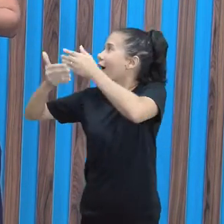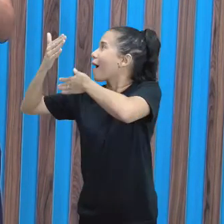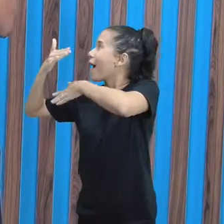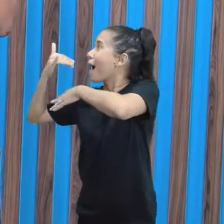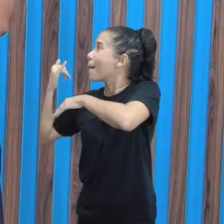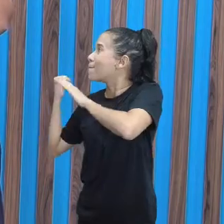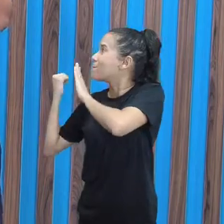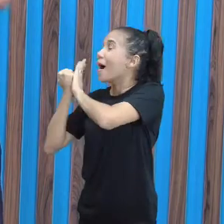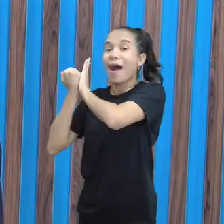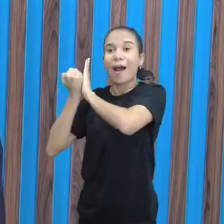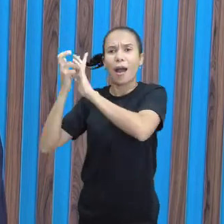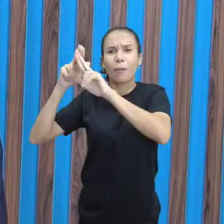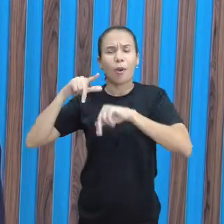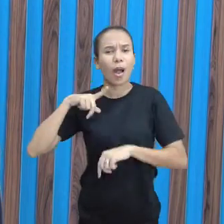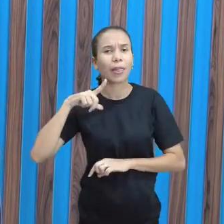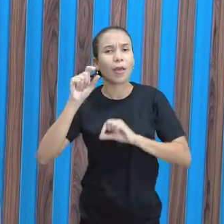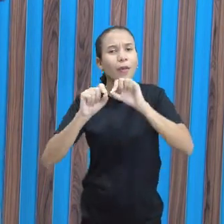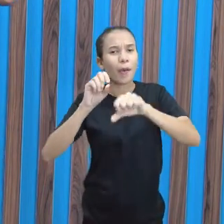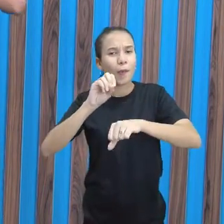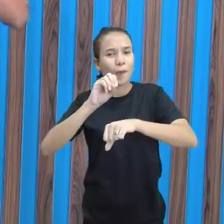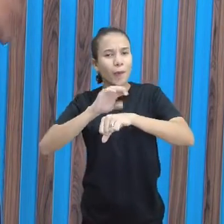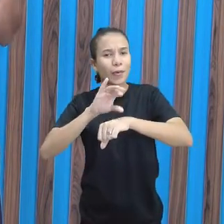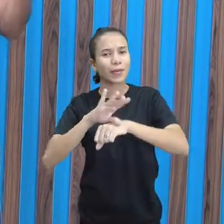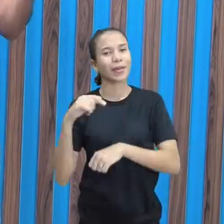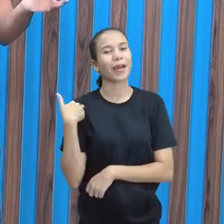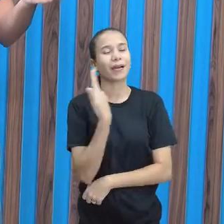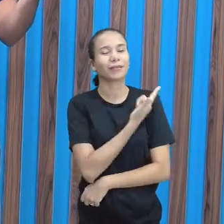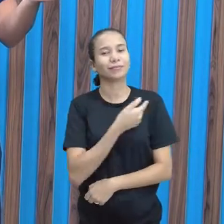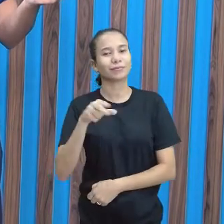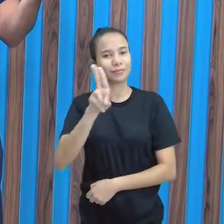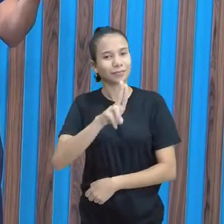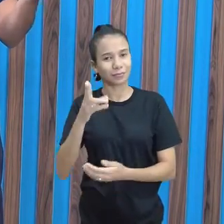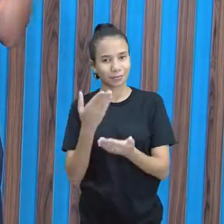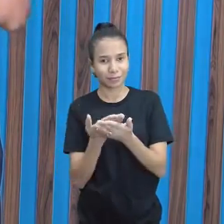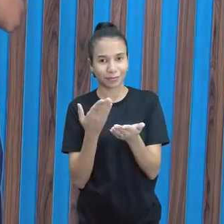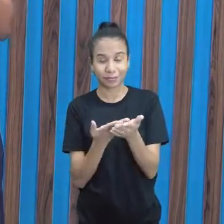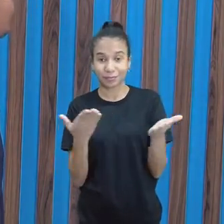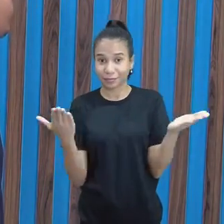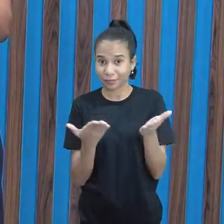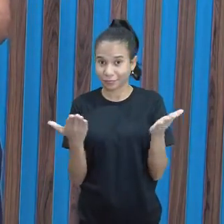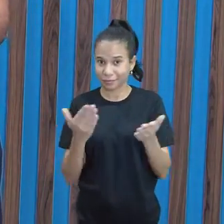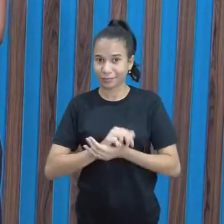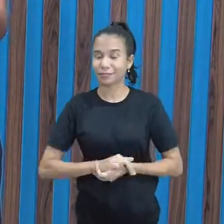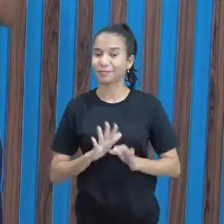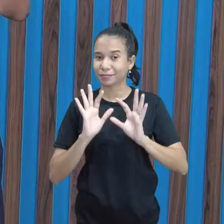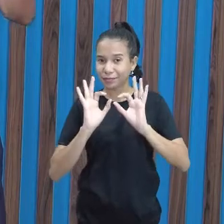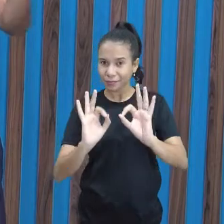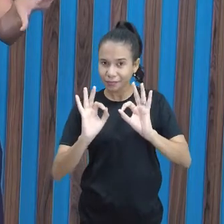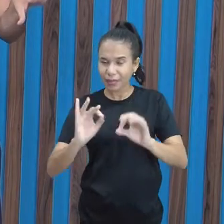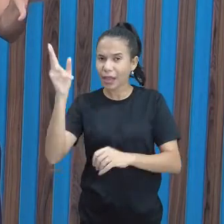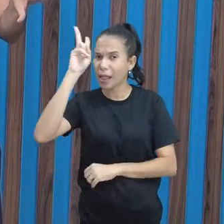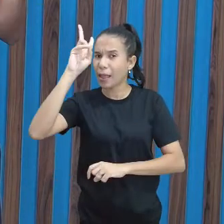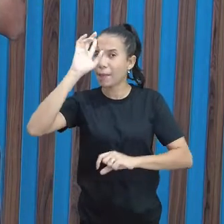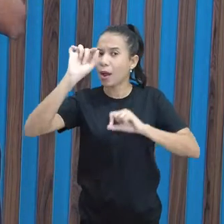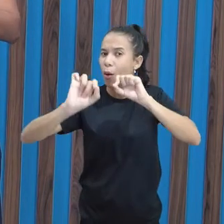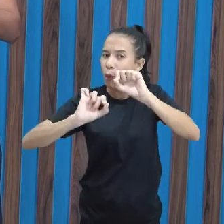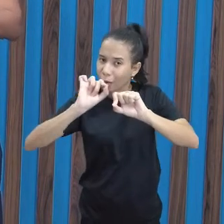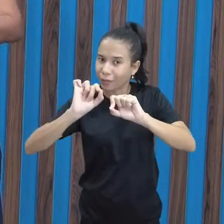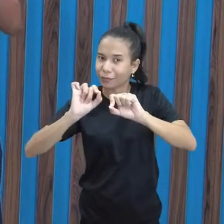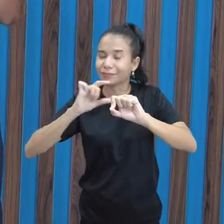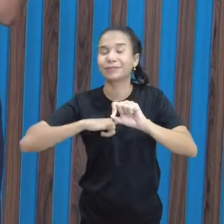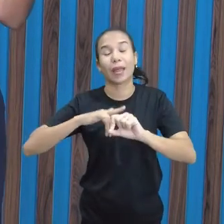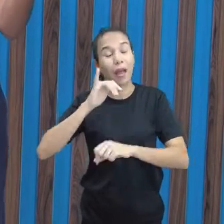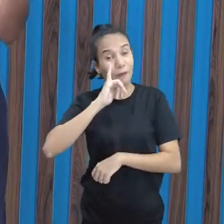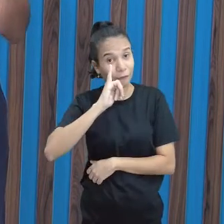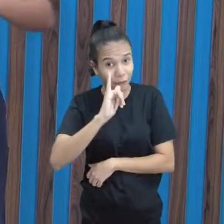ter o quê? Uma dicasinha do que é que a gente vai trabalhar nessas aulas, na aula de hoje, tá? Lembrando, na verdade, lembrando não,